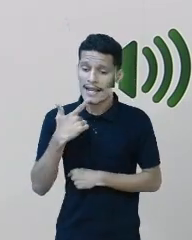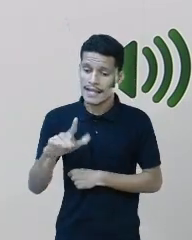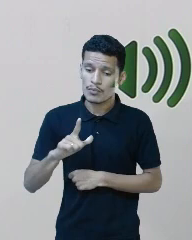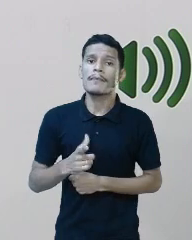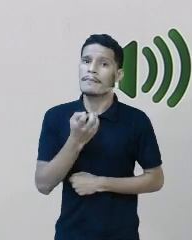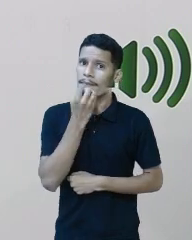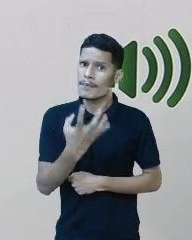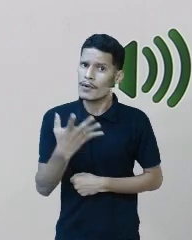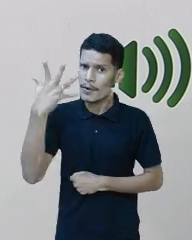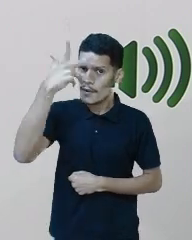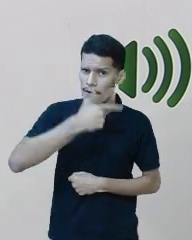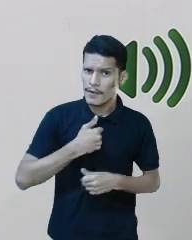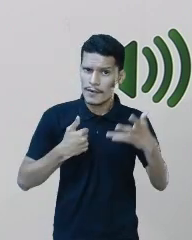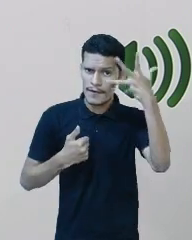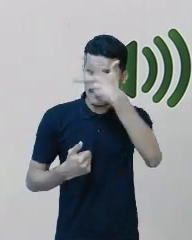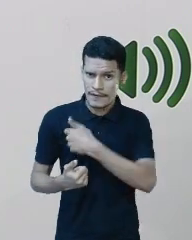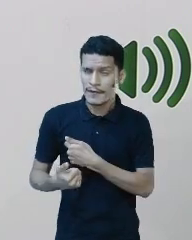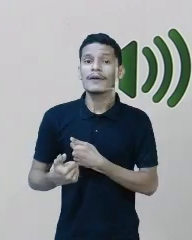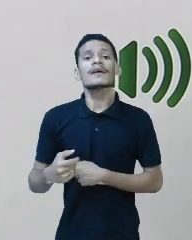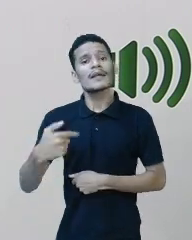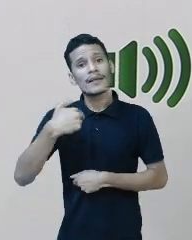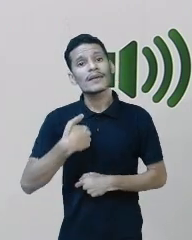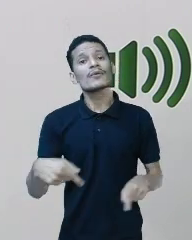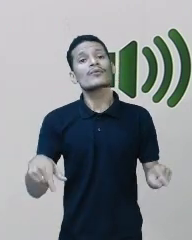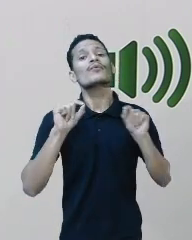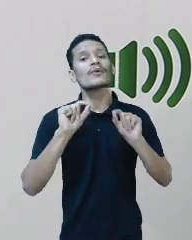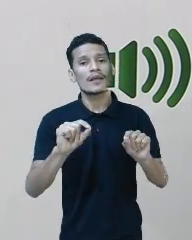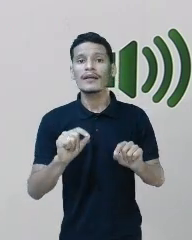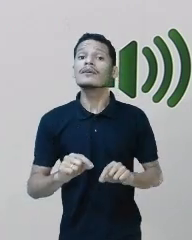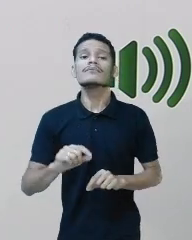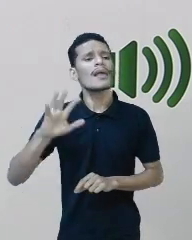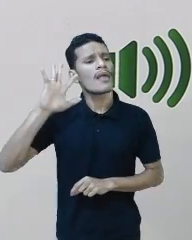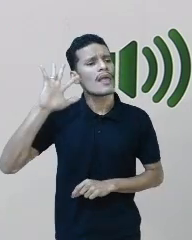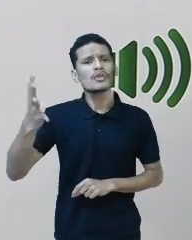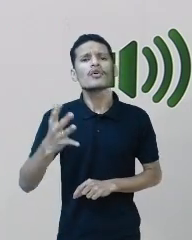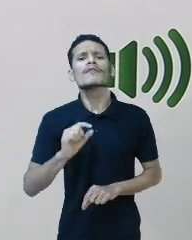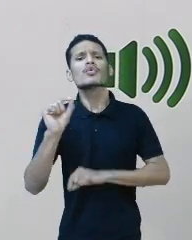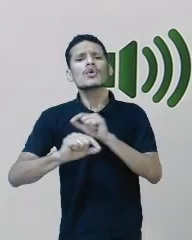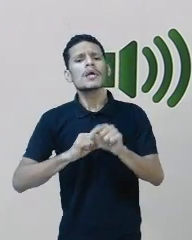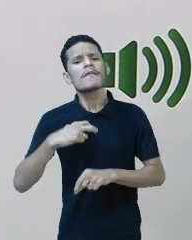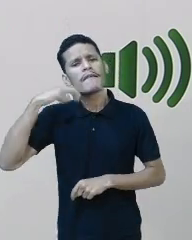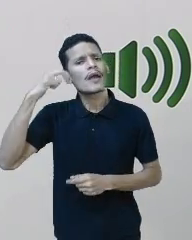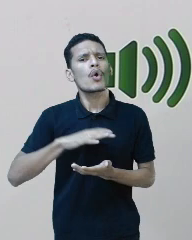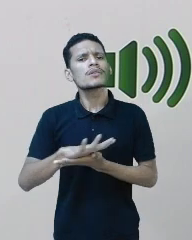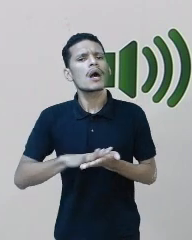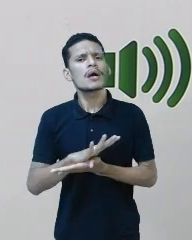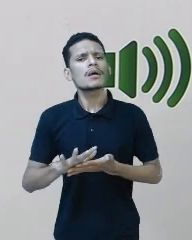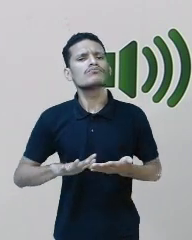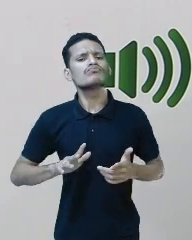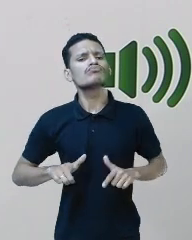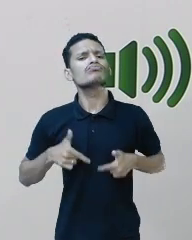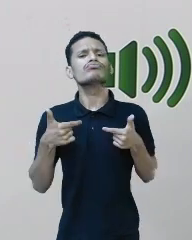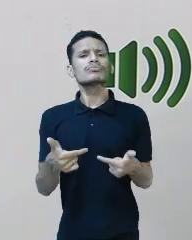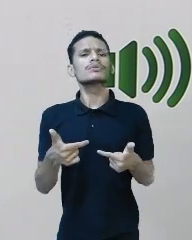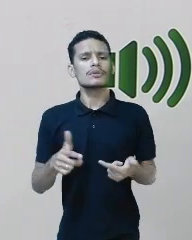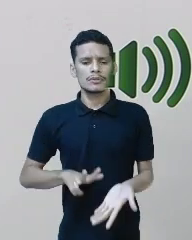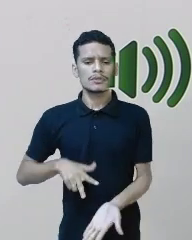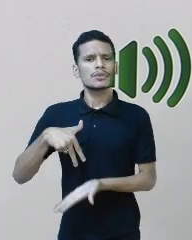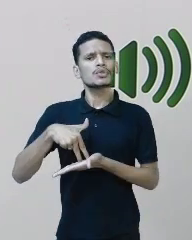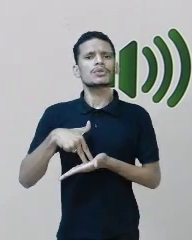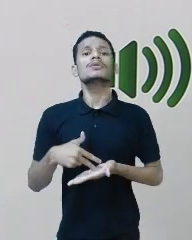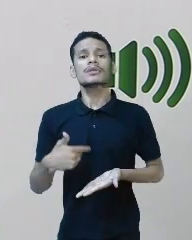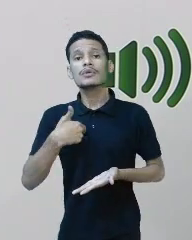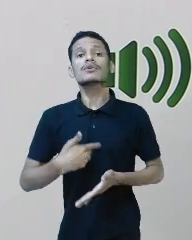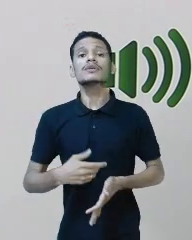que é muito bonita, então eu resolvi a não ter mais vergonha, né? Vencer essa vergonha e começar a falar